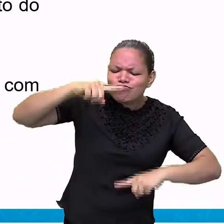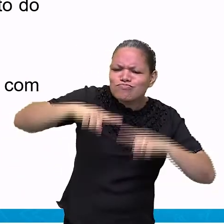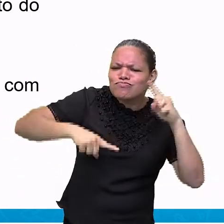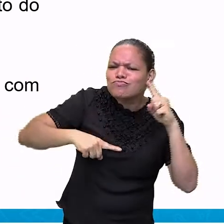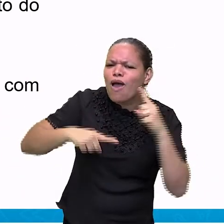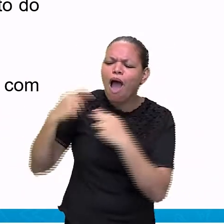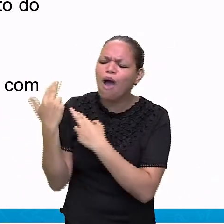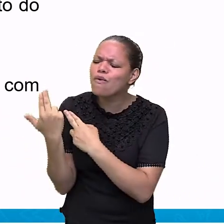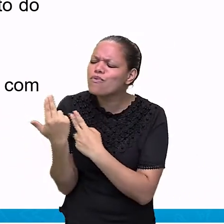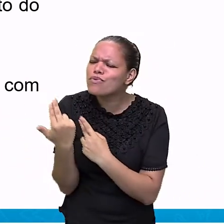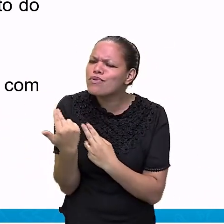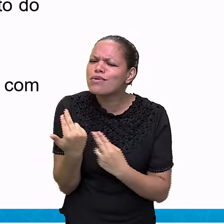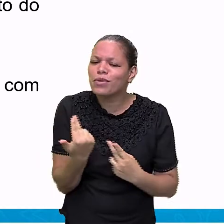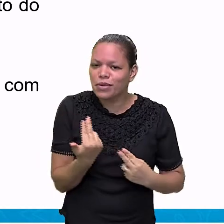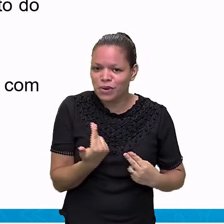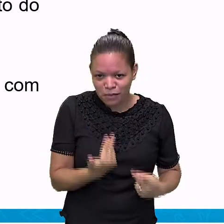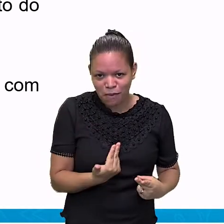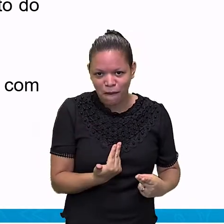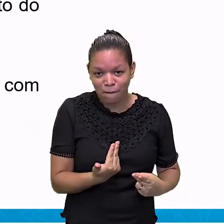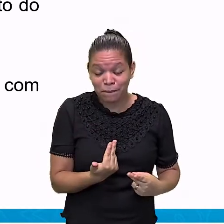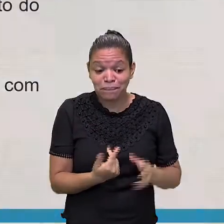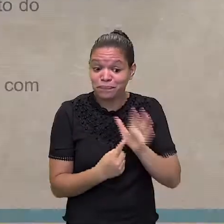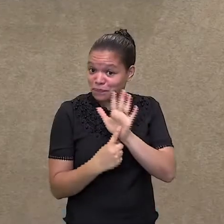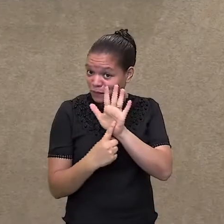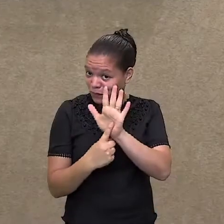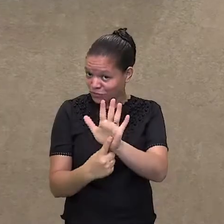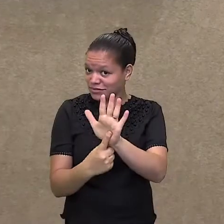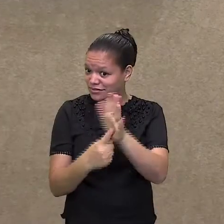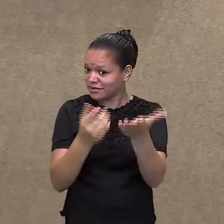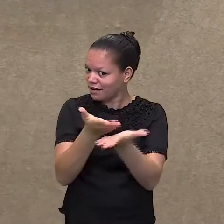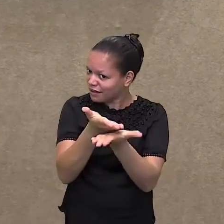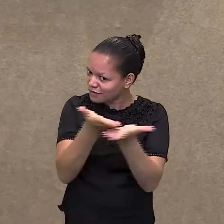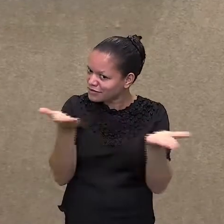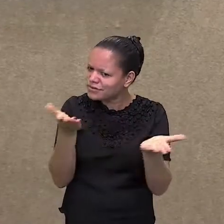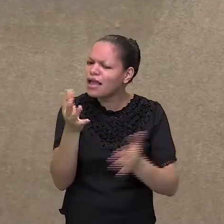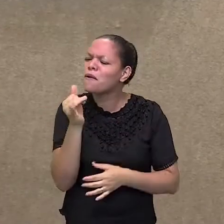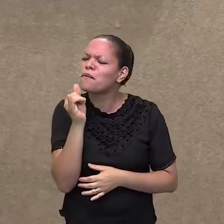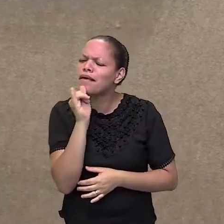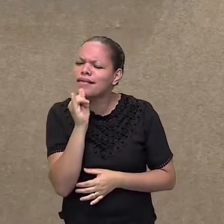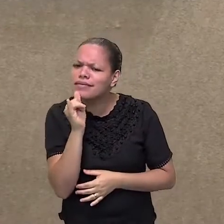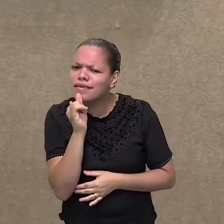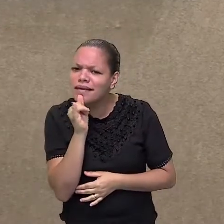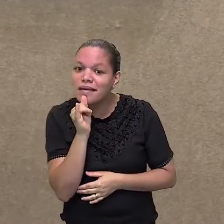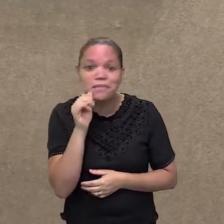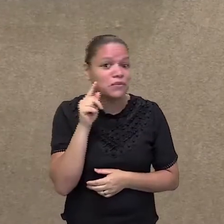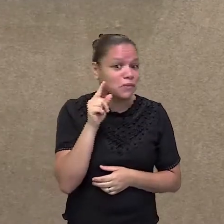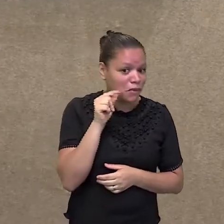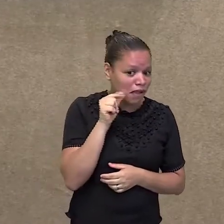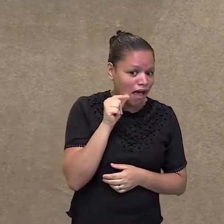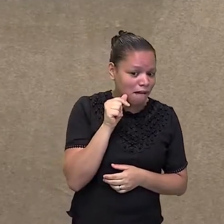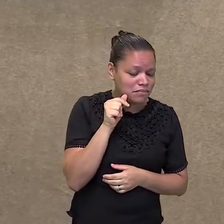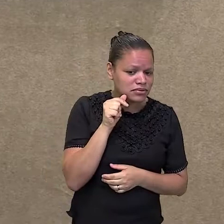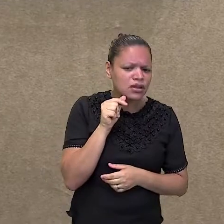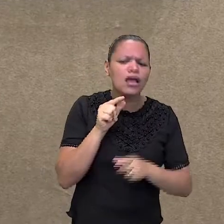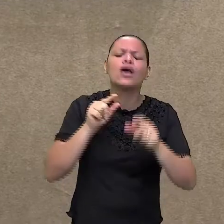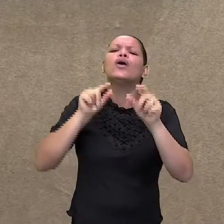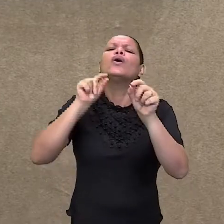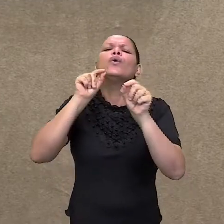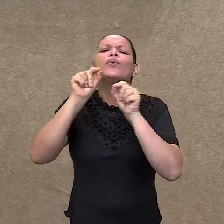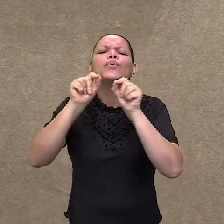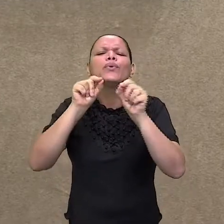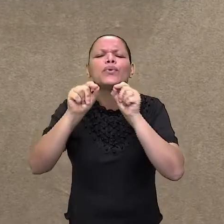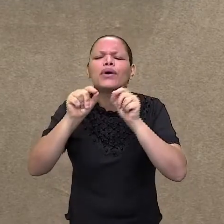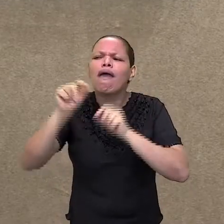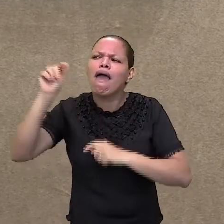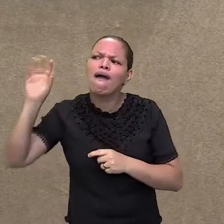mesmo. Eu acabei de falar com você como o exemplo do lápis. O que aconteceu? Ele